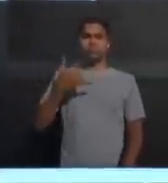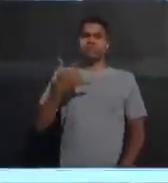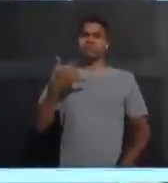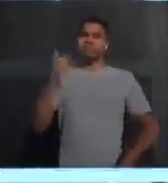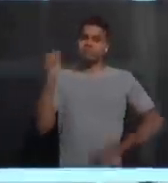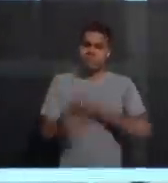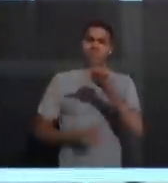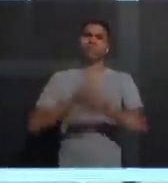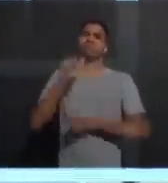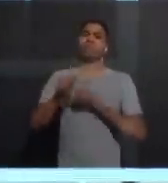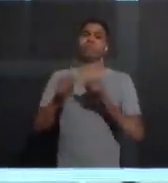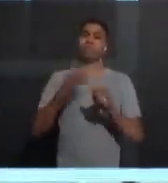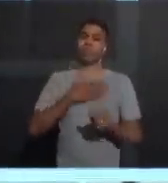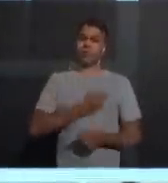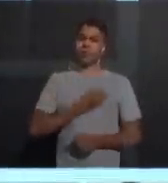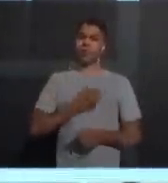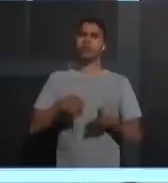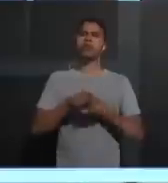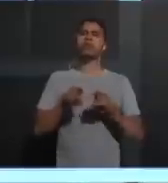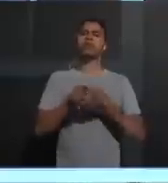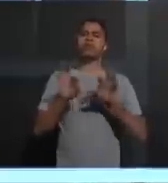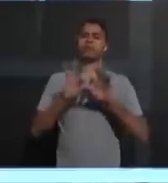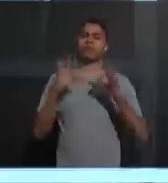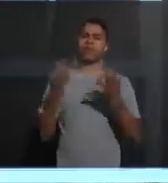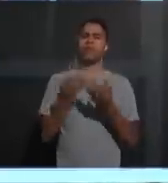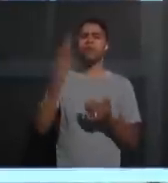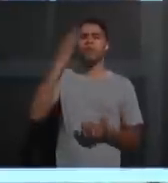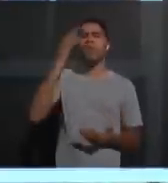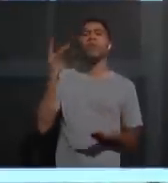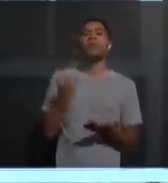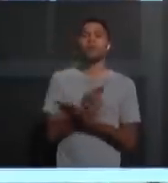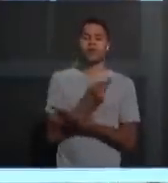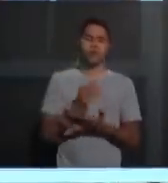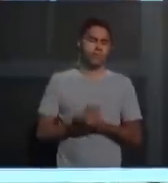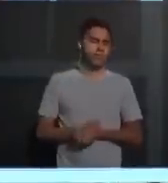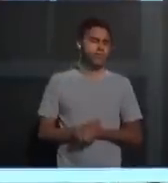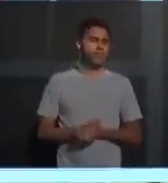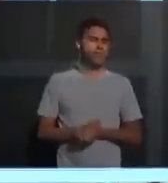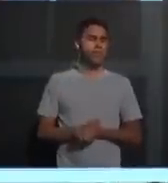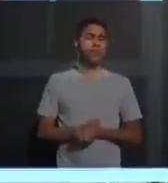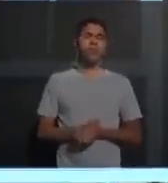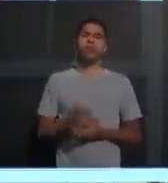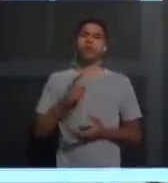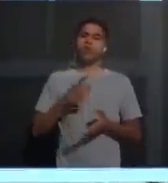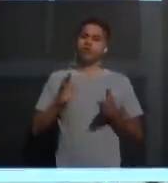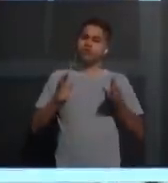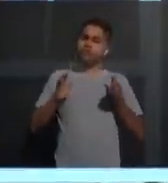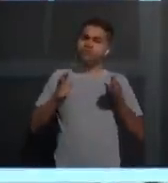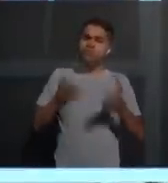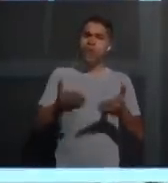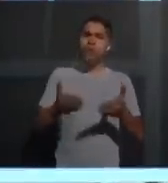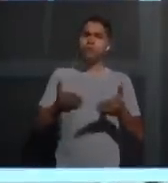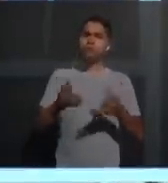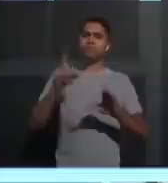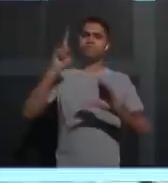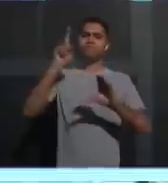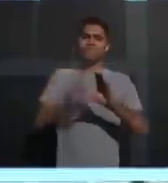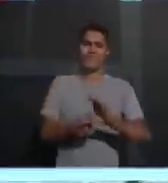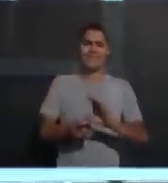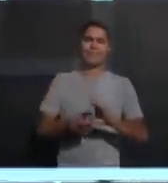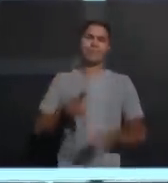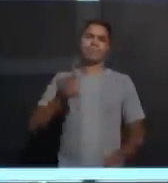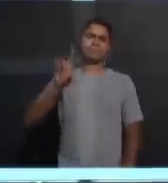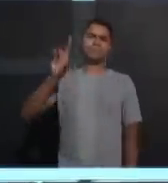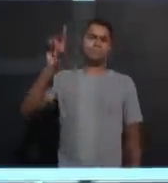vida e da minha família só que aconteceu nós vivemos exclusivamente totalmente dependendo do